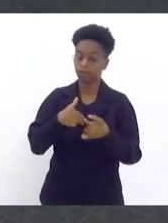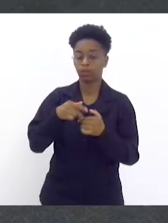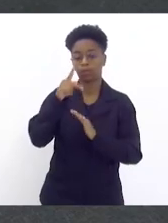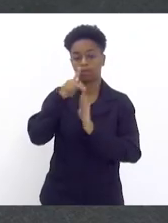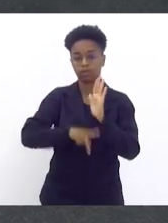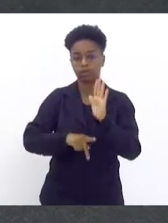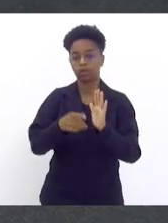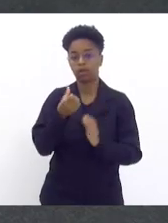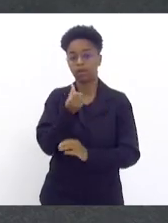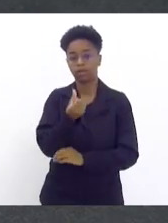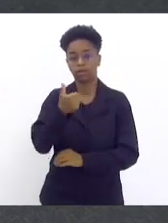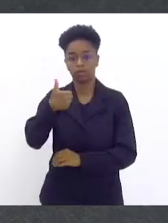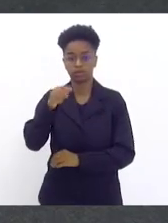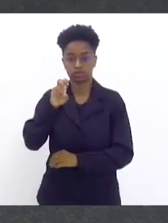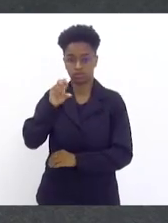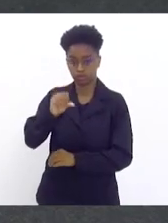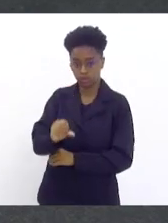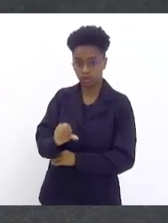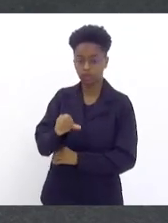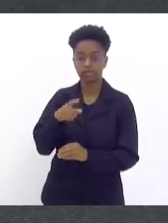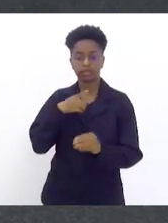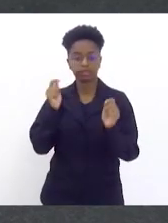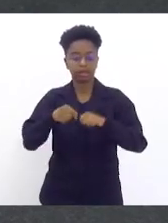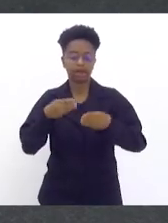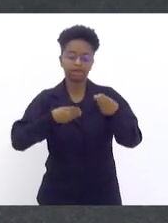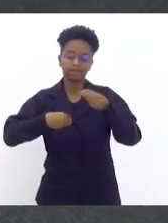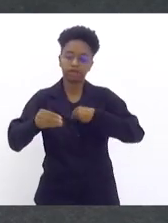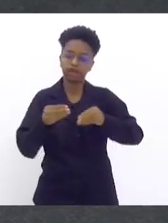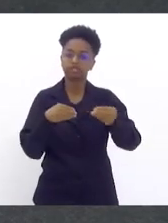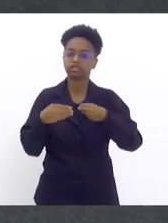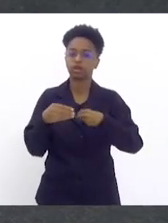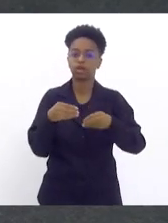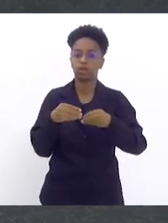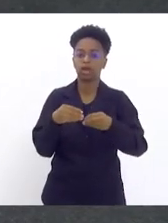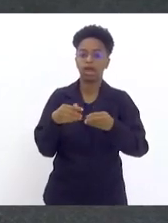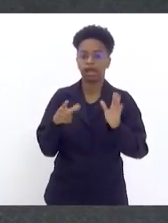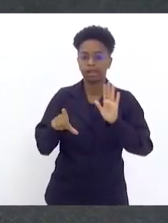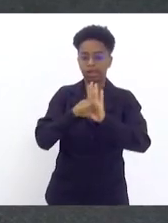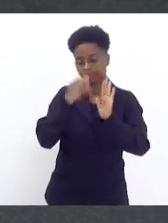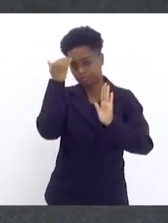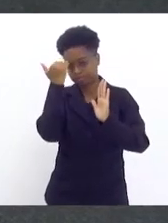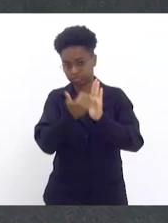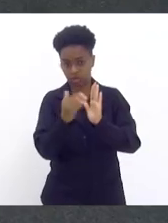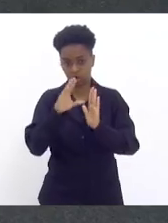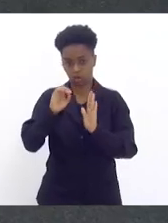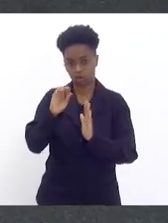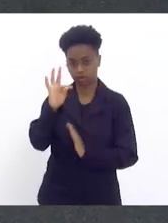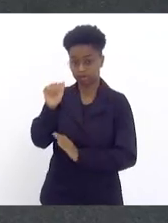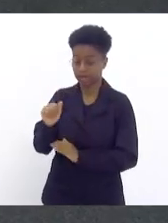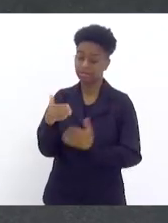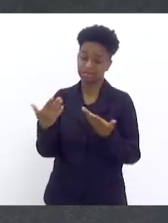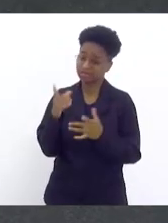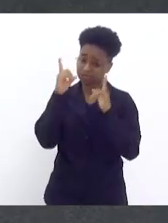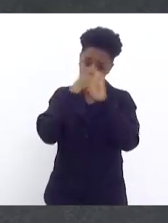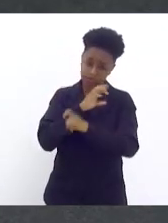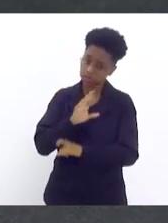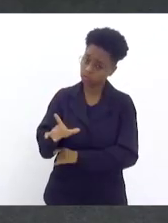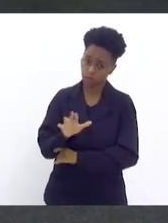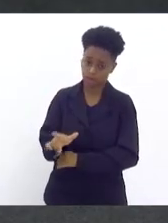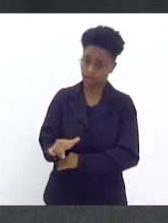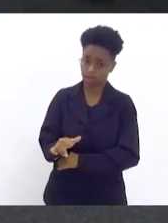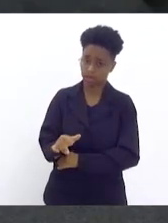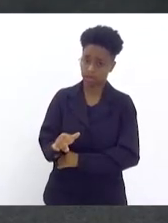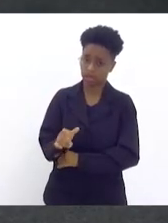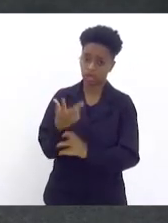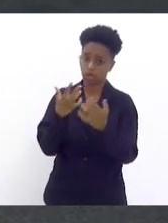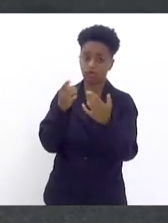projeto número meio 159 que flexibiliza totalmente o cumprimento da lei de cotas Então não é nem um pouco difícil como foi